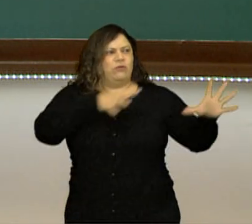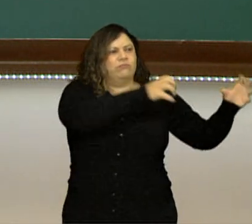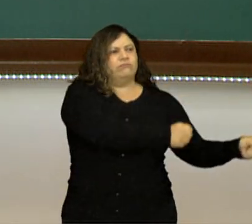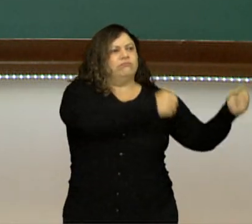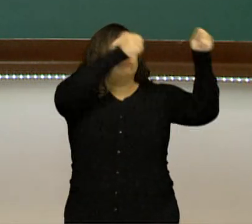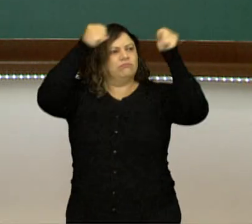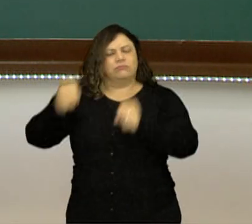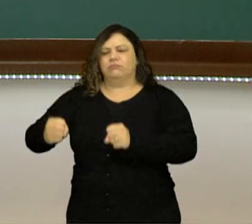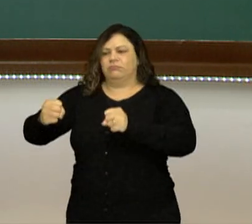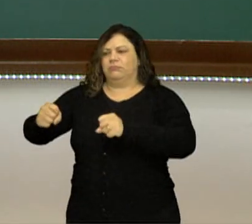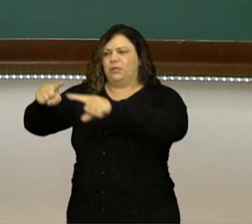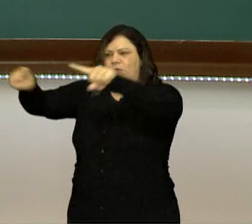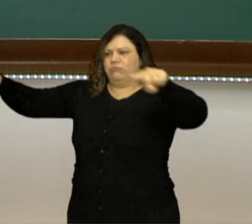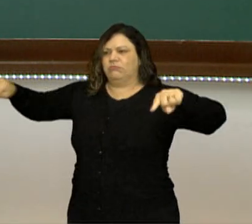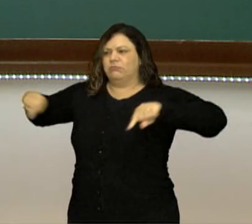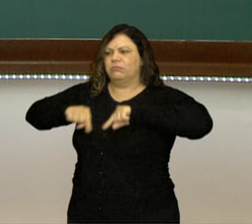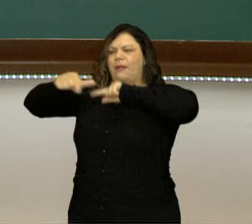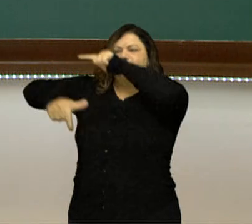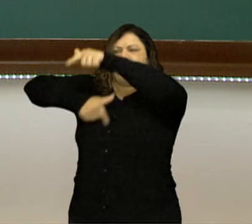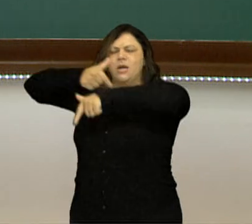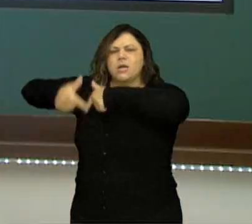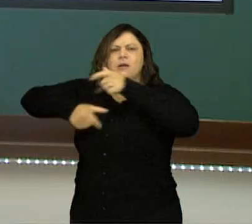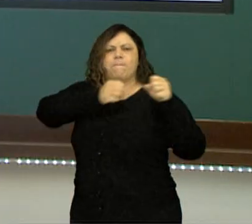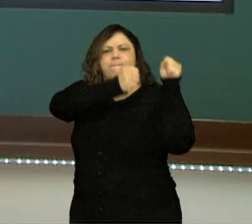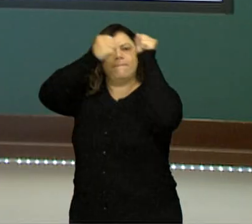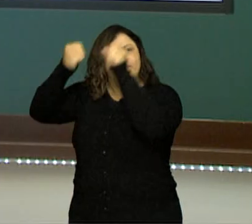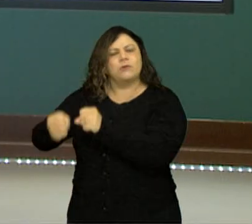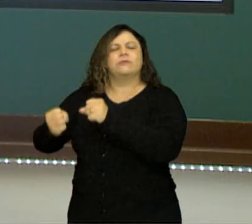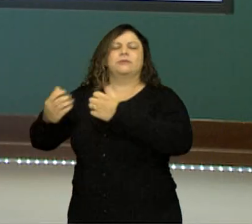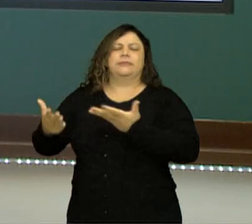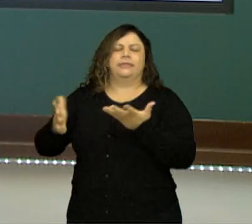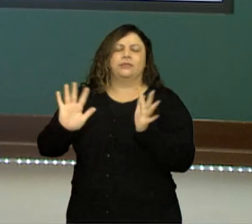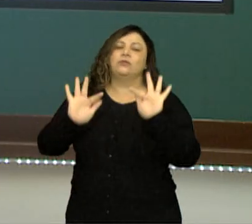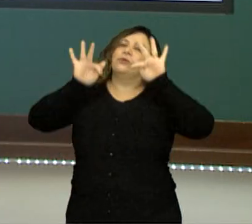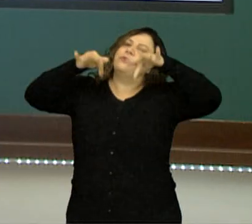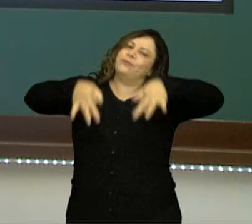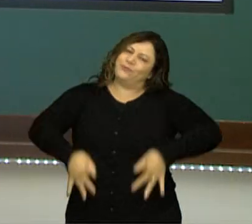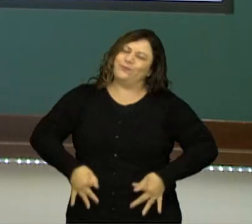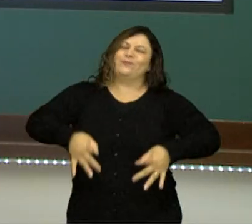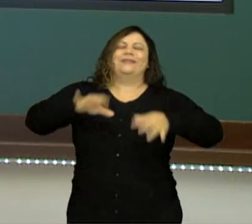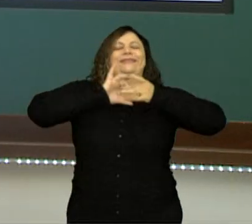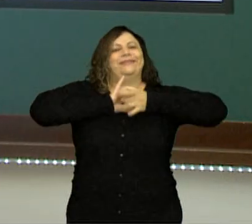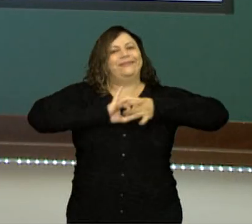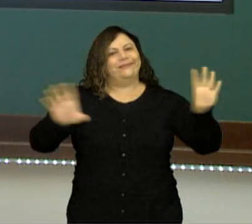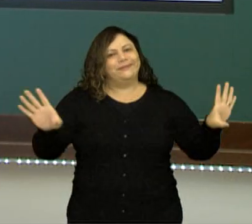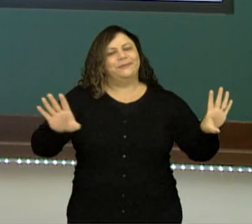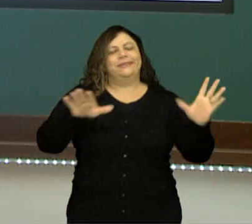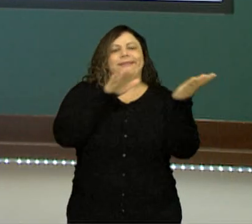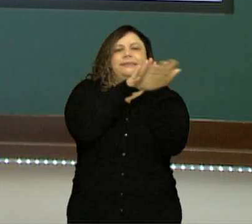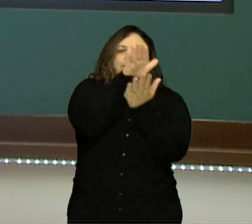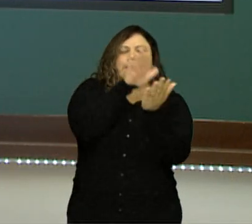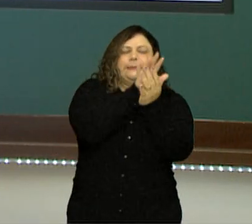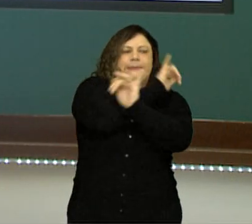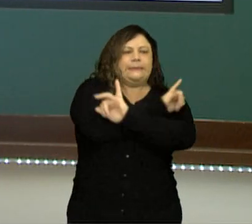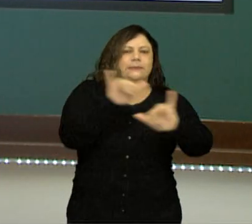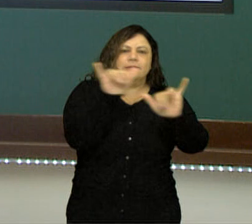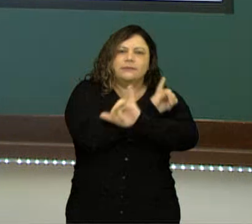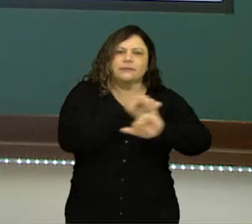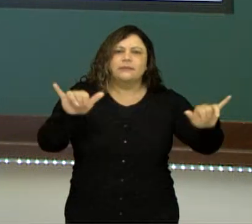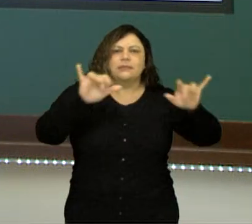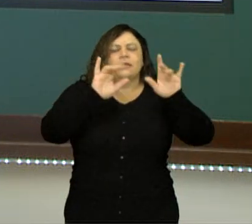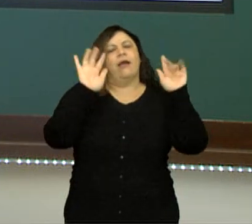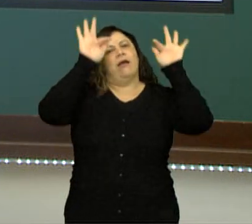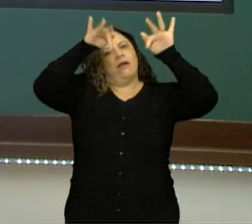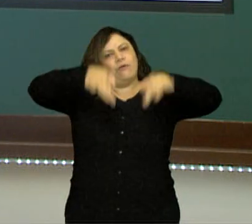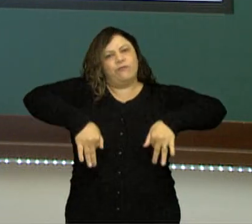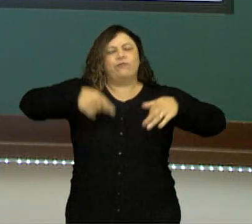trabalhos forçados. Então, com isso, fim da liberdade de imprensa e fim da liberdade de pensamento. Apenas se poderia